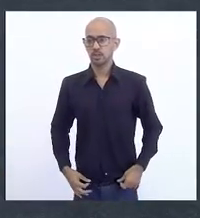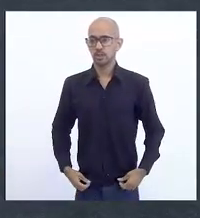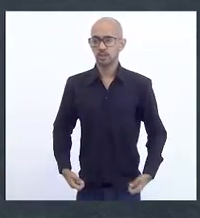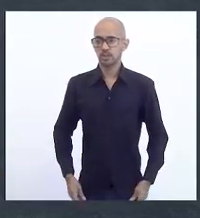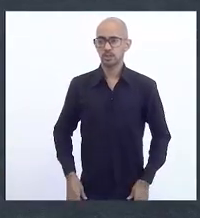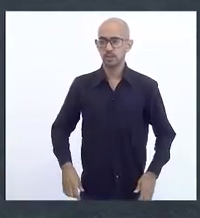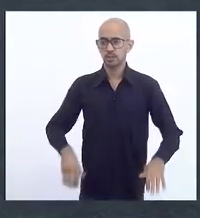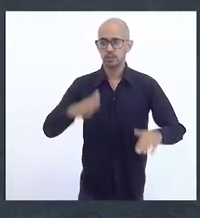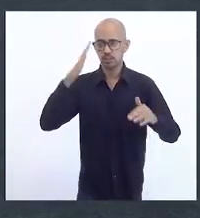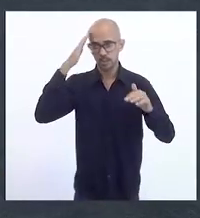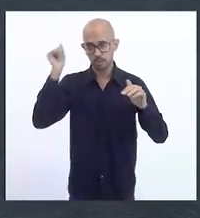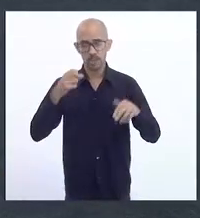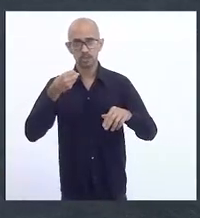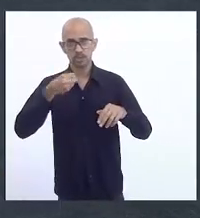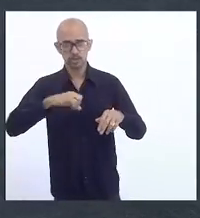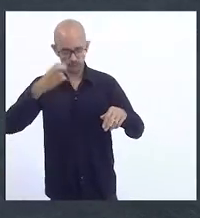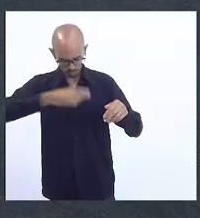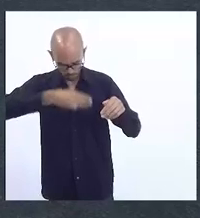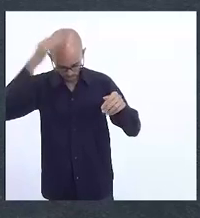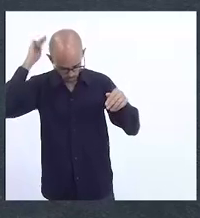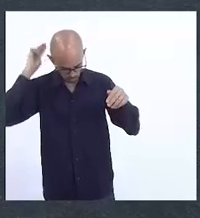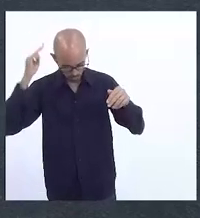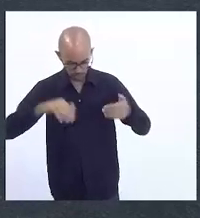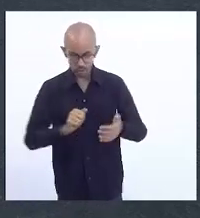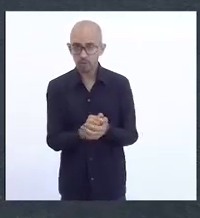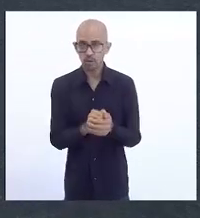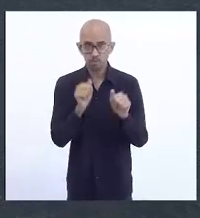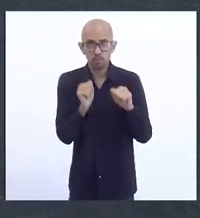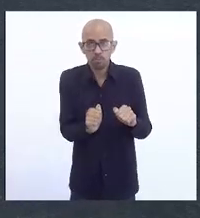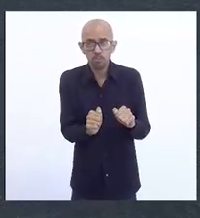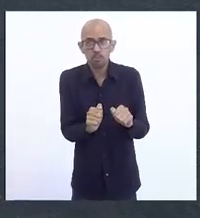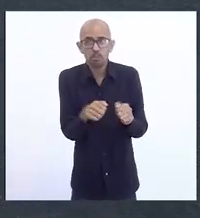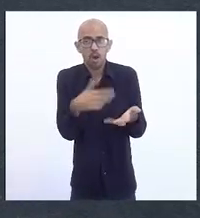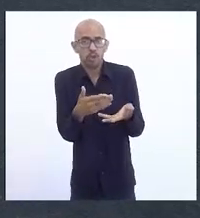Márcio Pacheco pode superar,